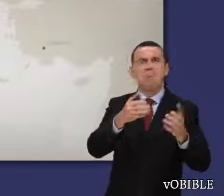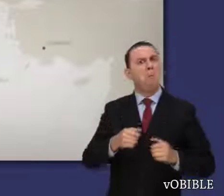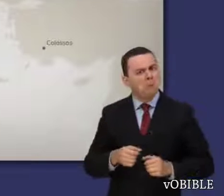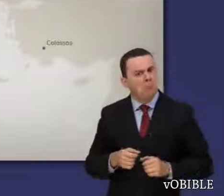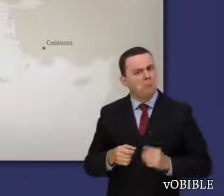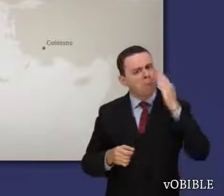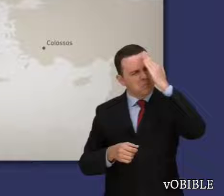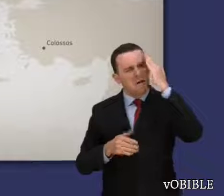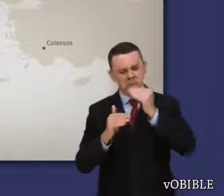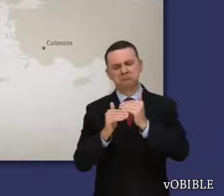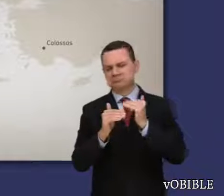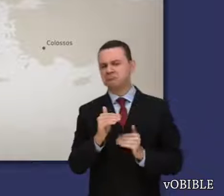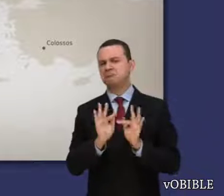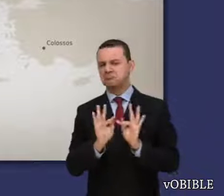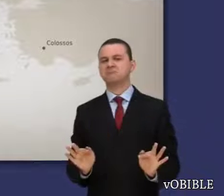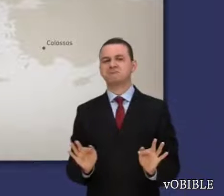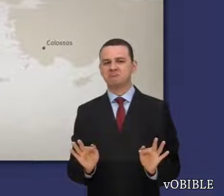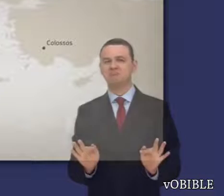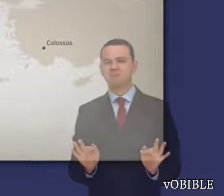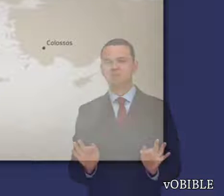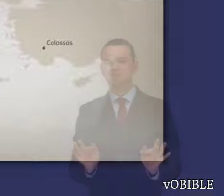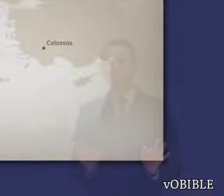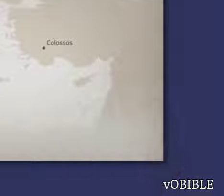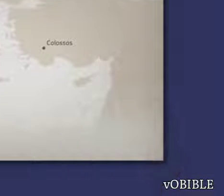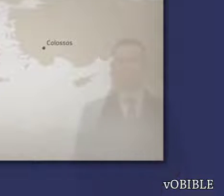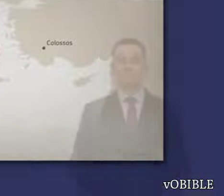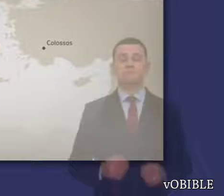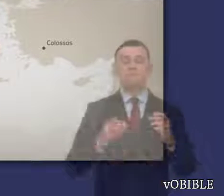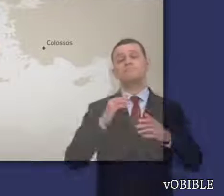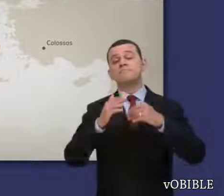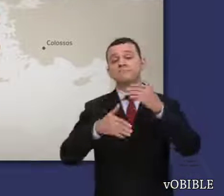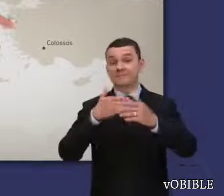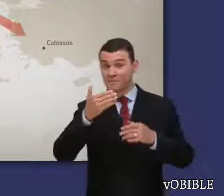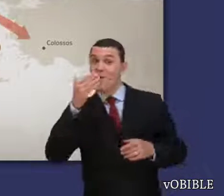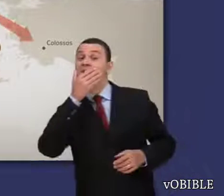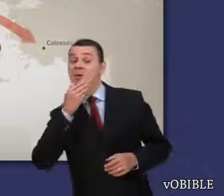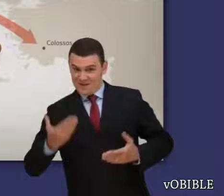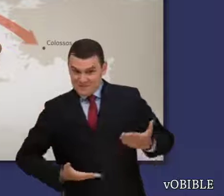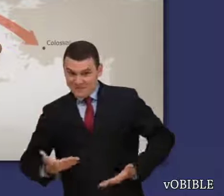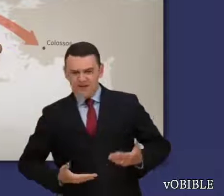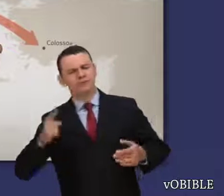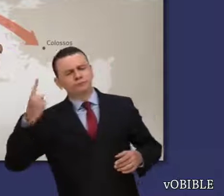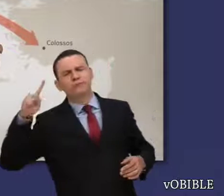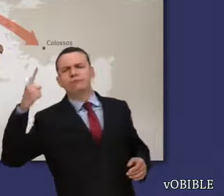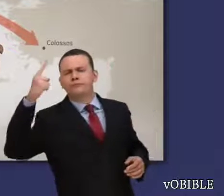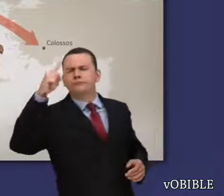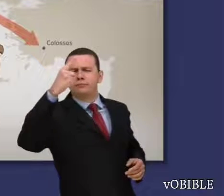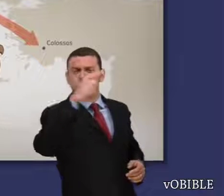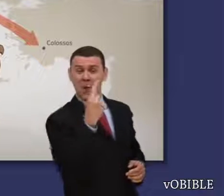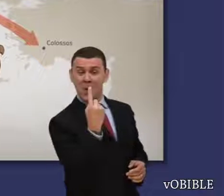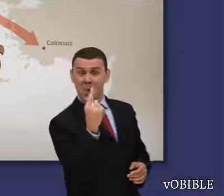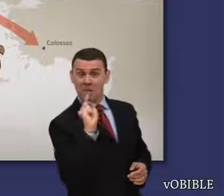que Onésimo fique com ele sem a permissão de Filémon. Então, Paulo manda Onésimo de volta para Filémon,